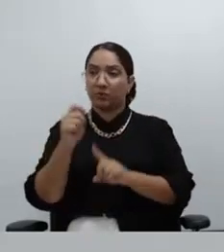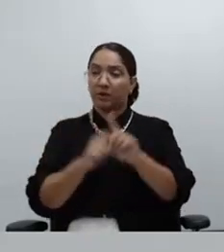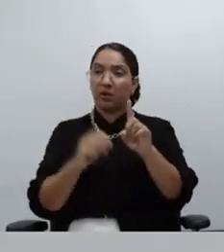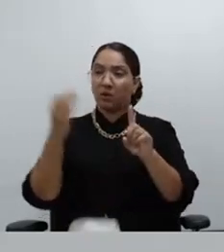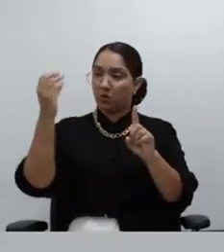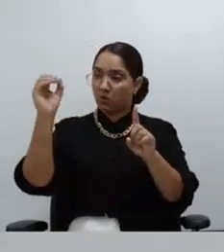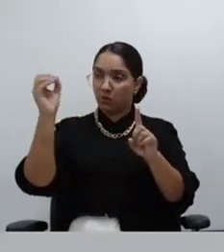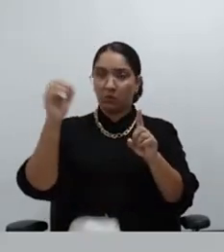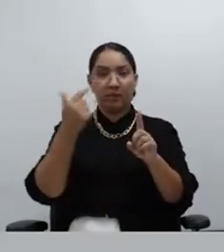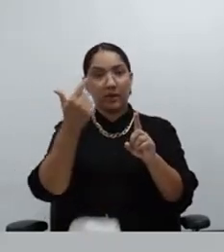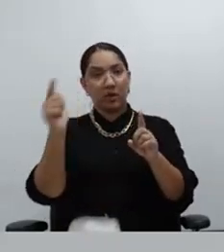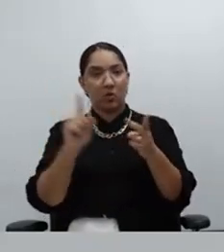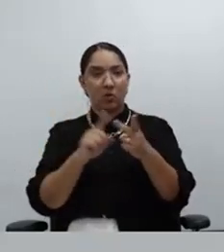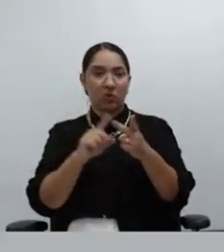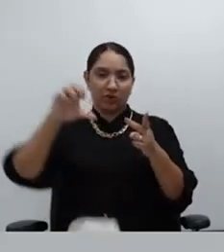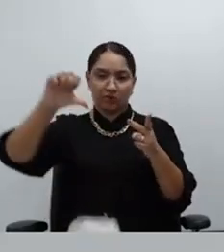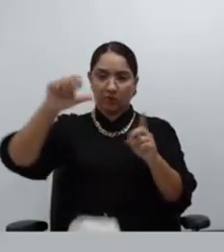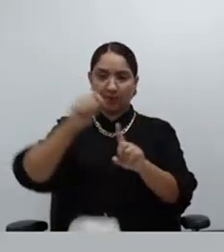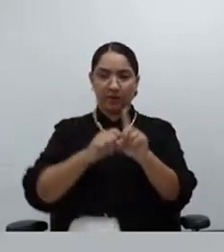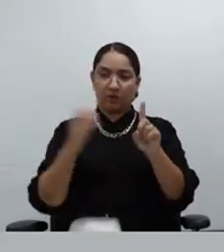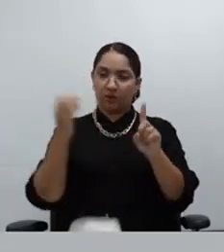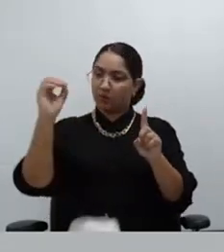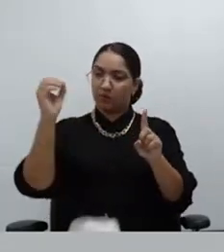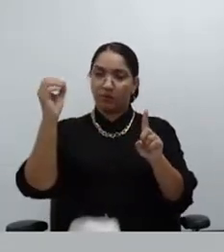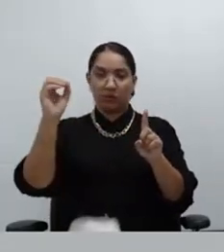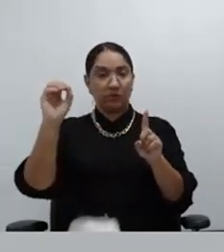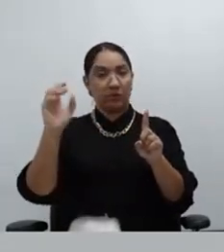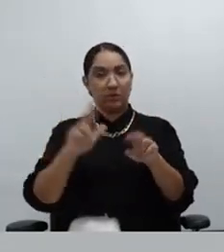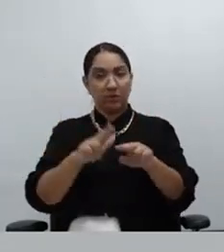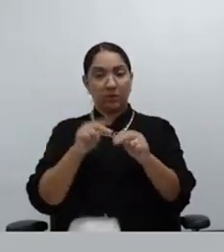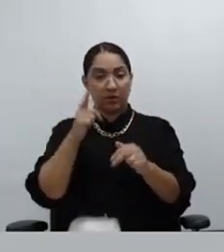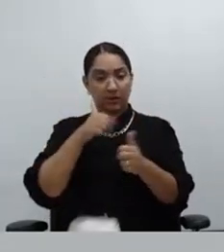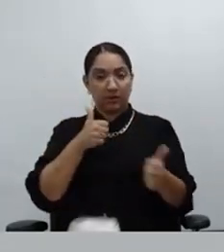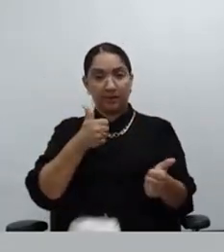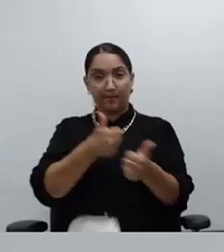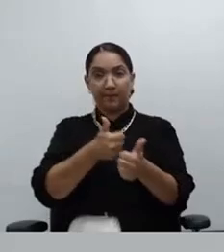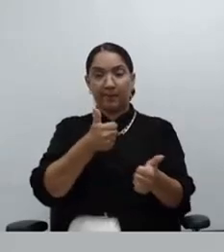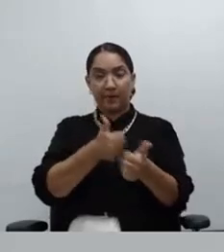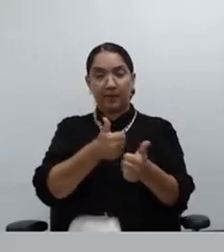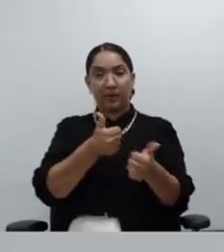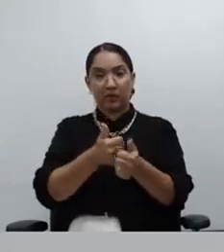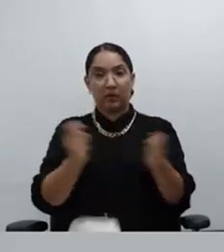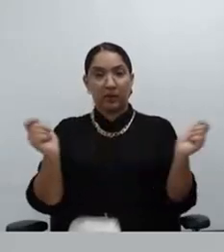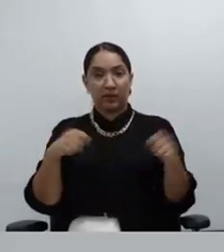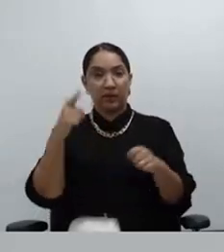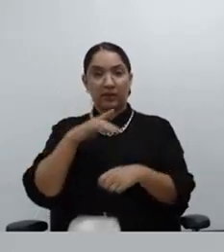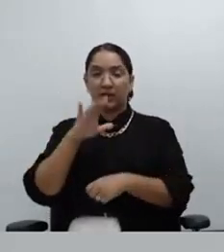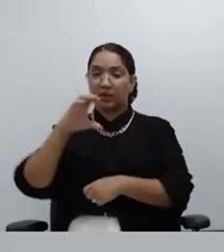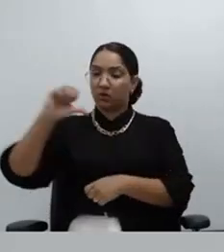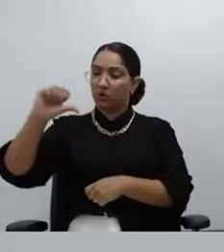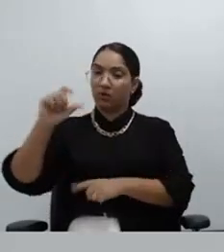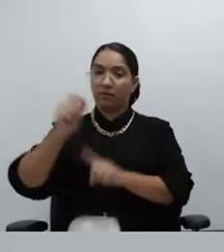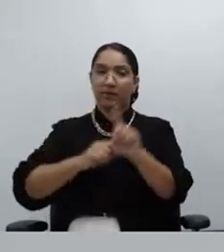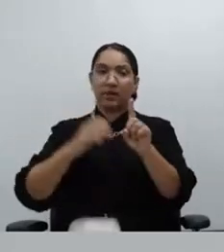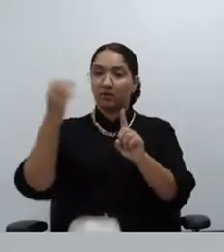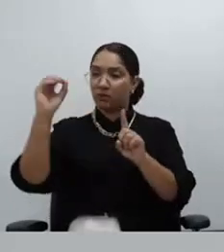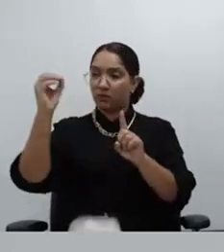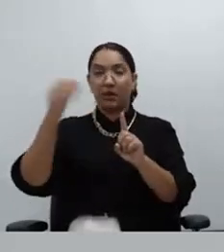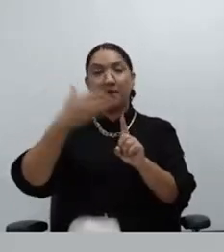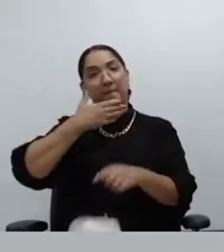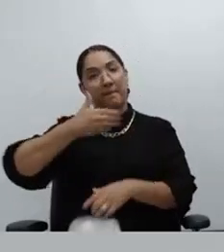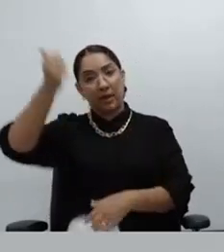outra 9/10, de parte da Defensoria Geral, agora em razão da proximidade, se fosse possível, o dia 9/10